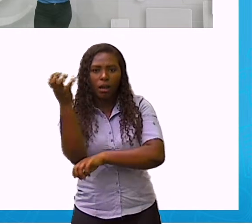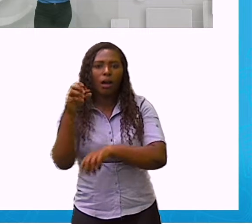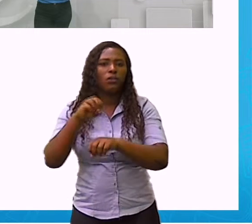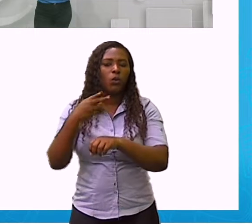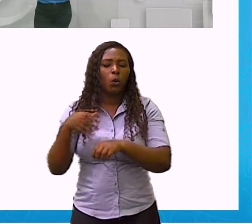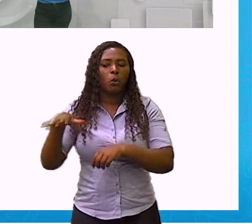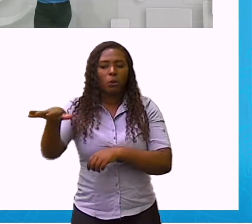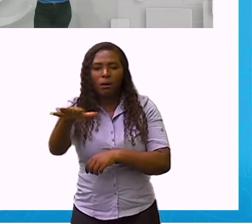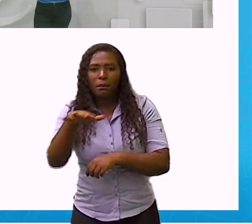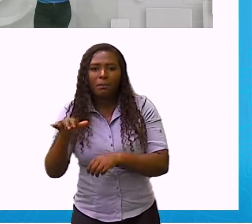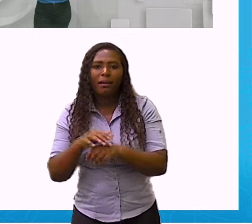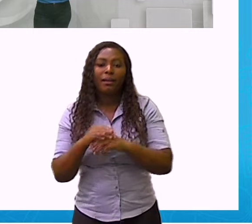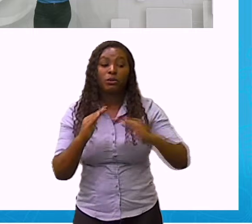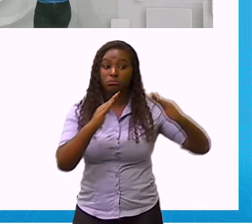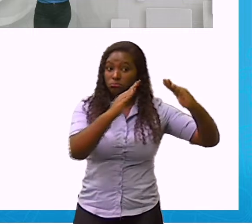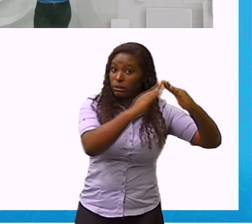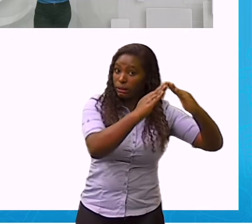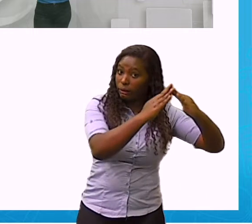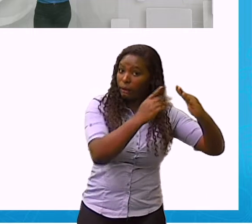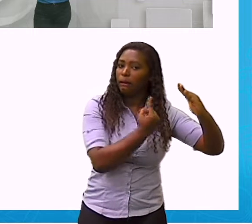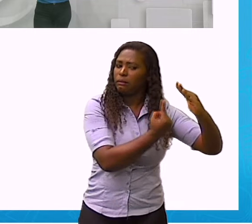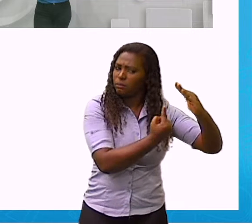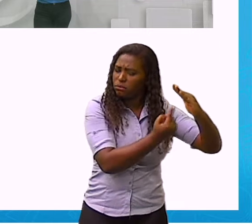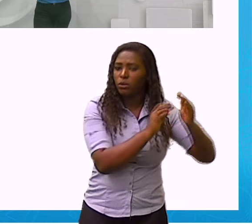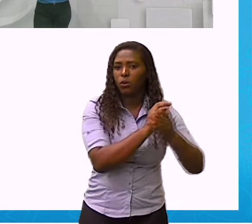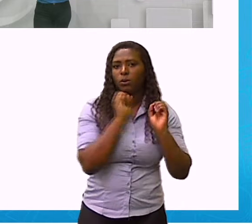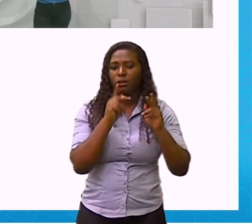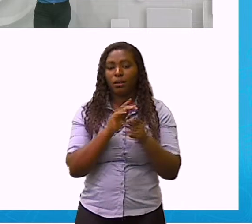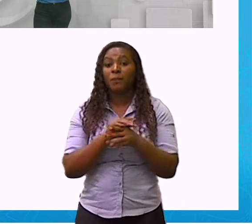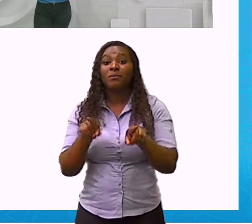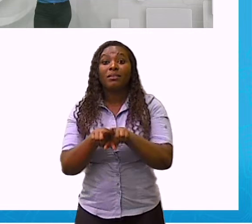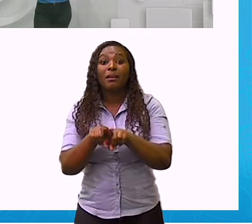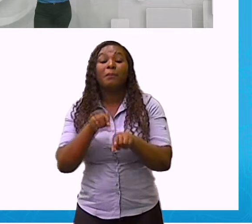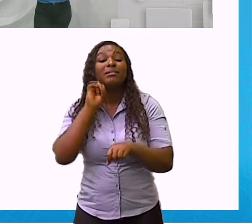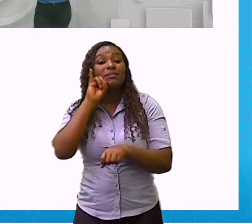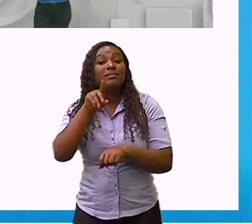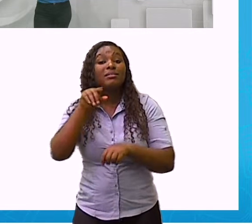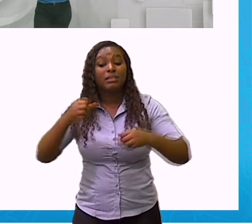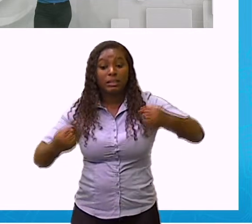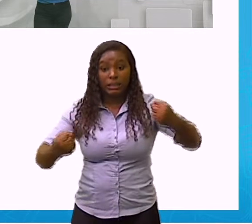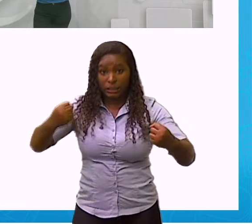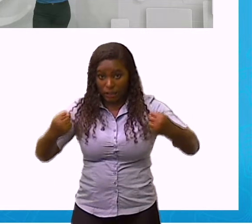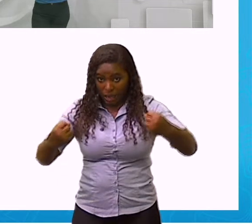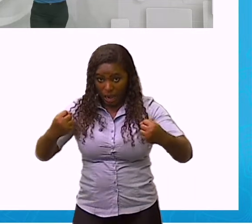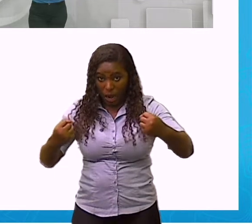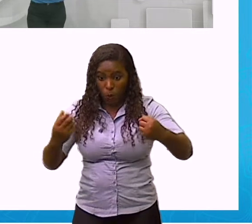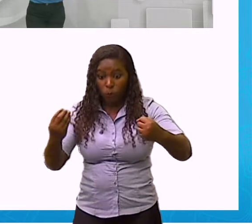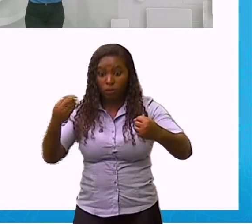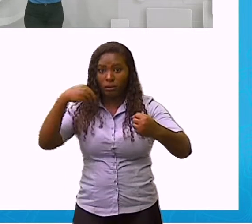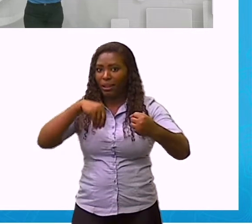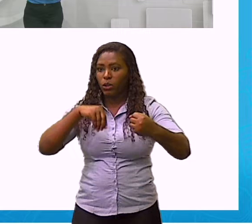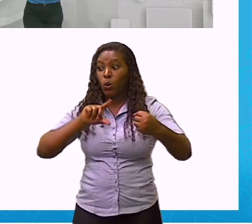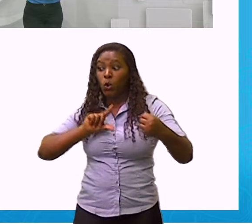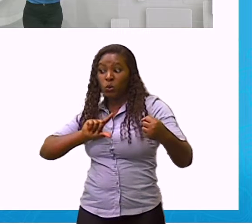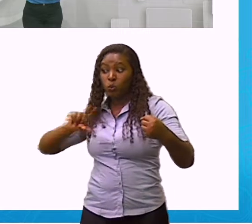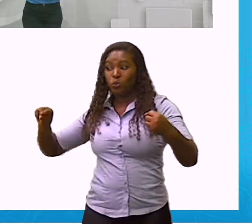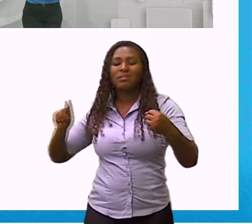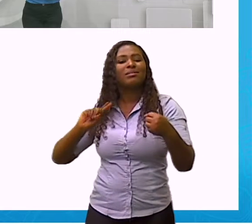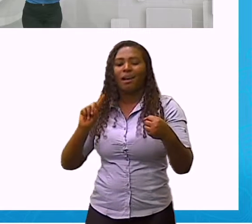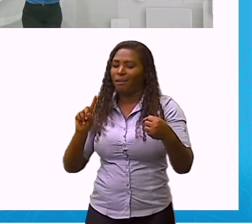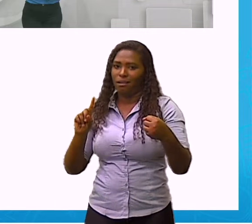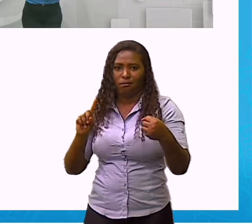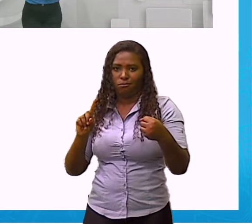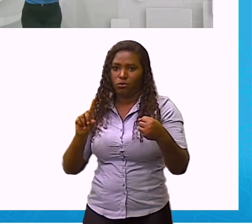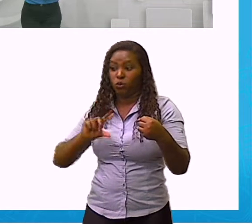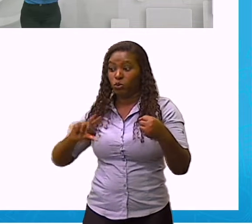de dentro de um veículo, ok? E, se possível, procure uma área um pouco elevada dentro